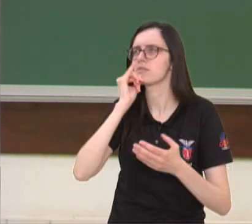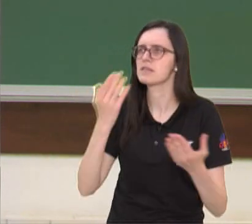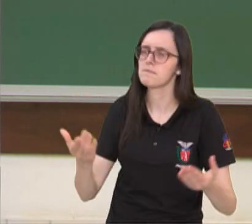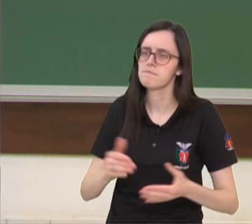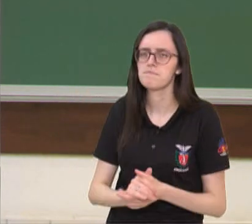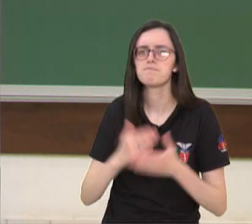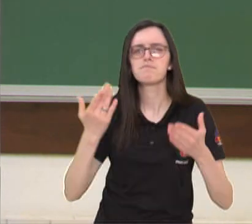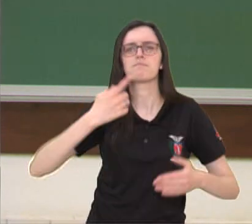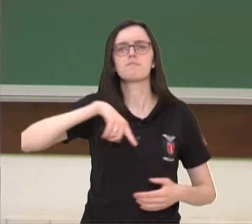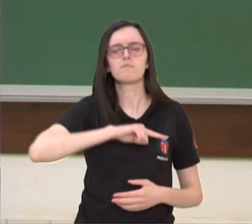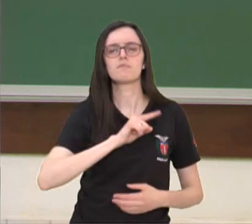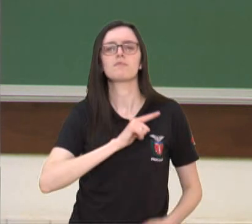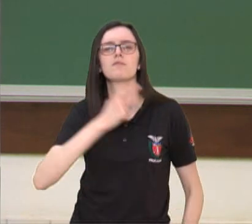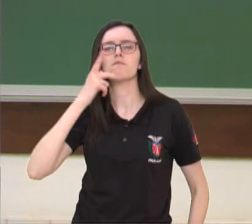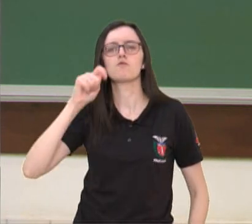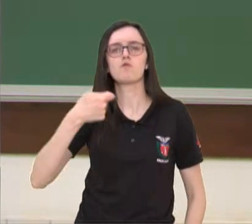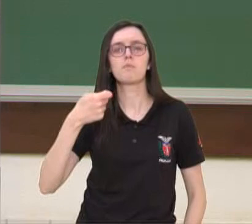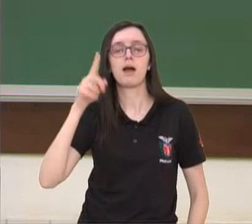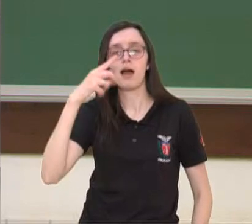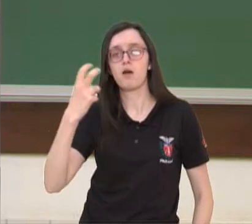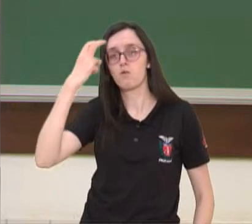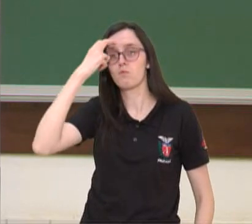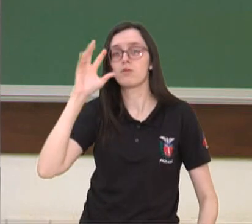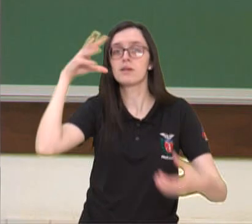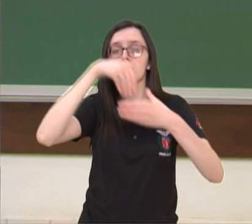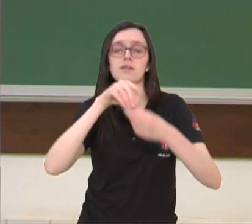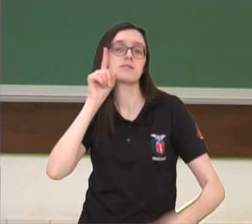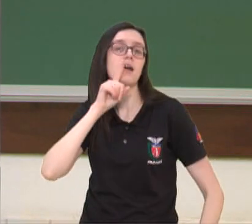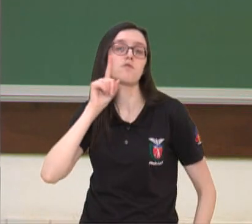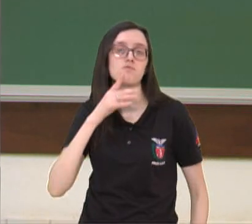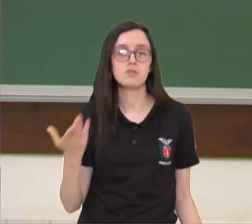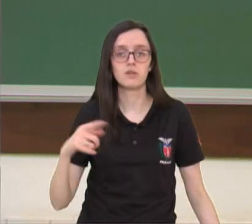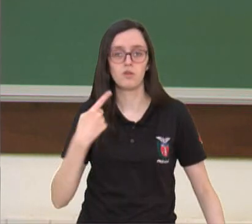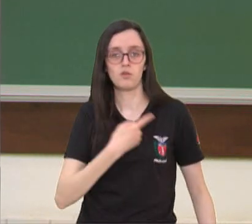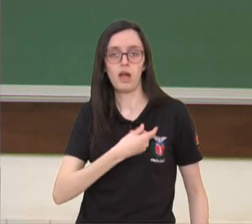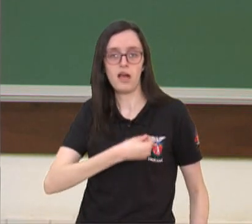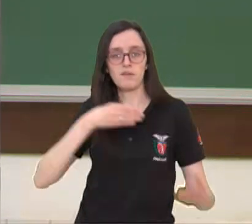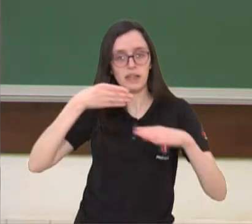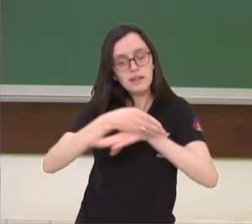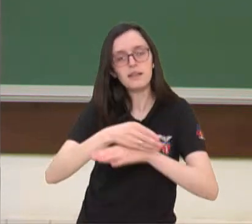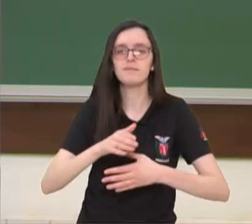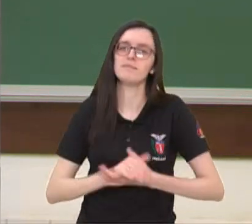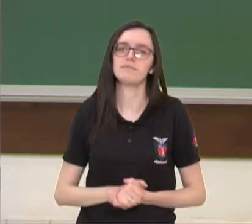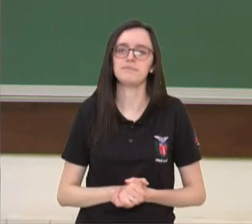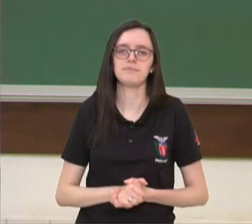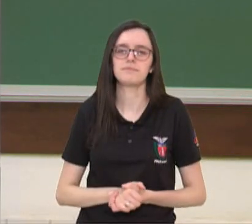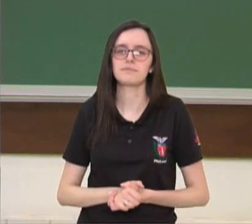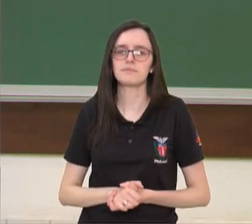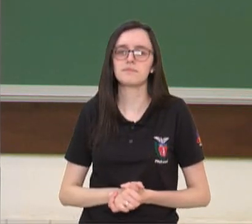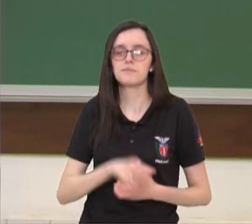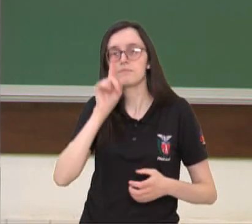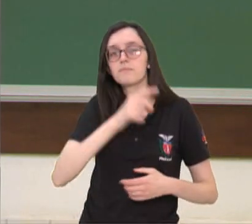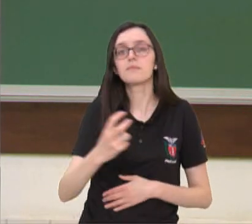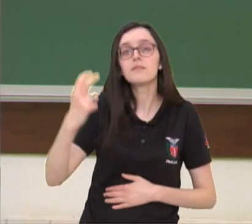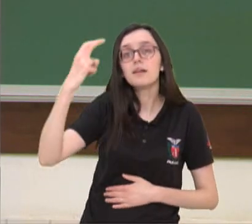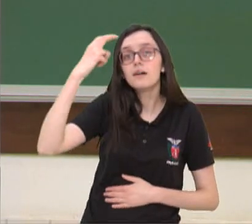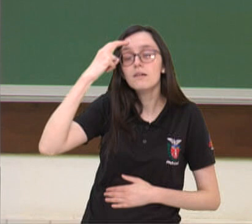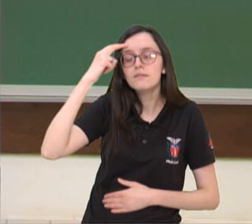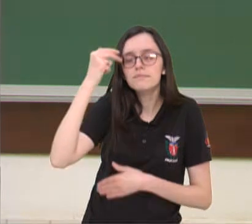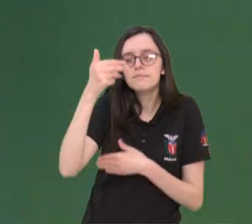gente trabalha a cultura do continente americano, onde nós estamos inseridos, né? E há um